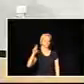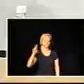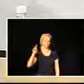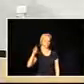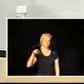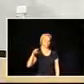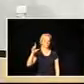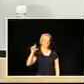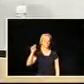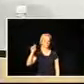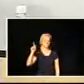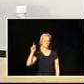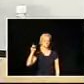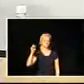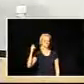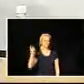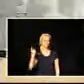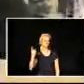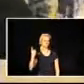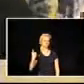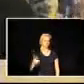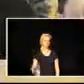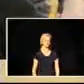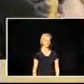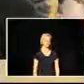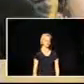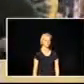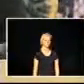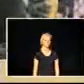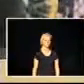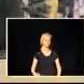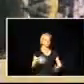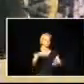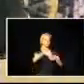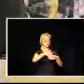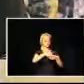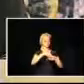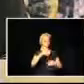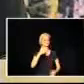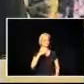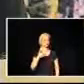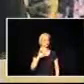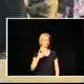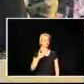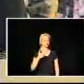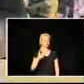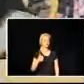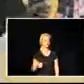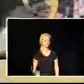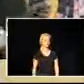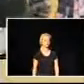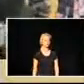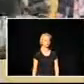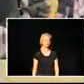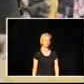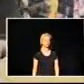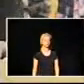3º, essa lei entra em vigor na data de sua publicação. Em votação, aprovado. Declaro aprovado o projeto de lei